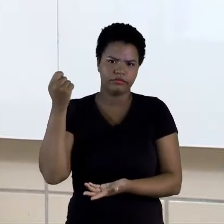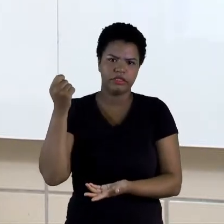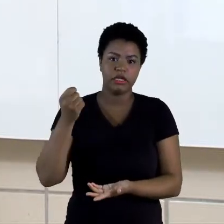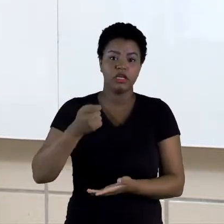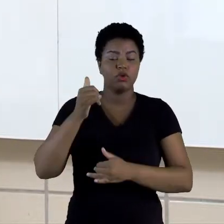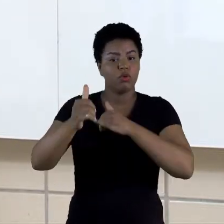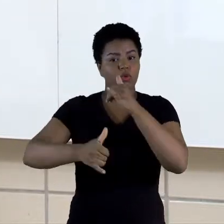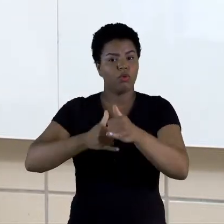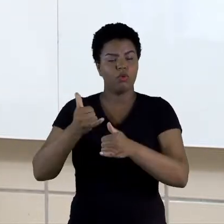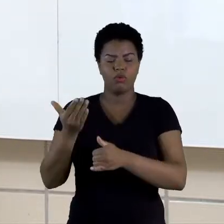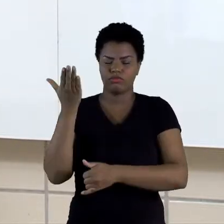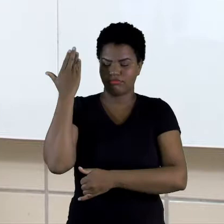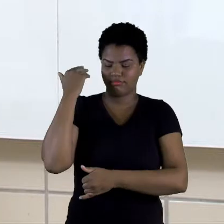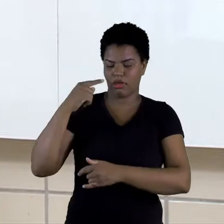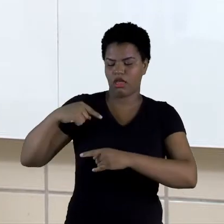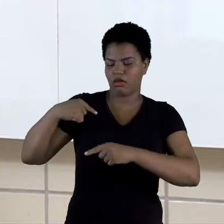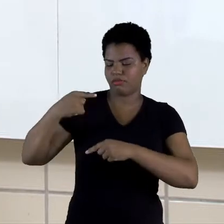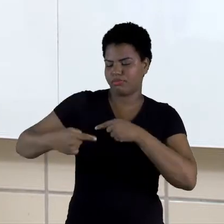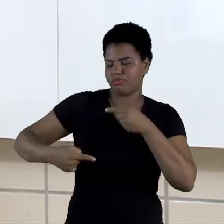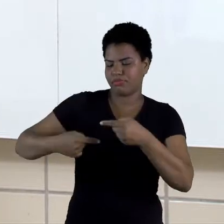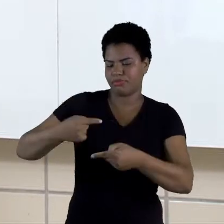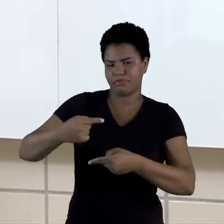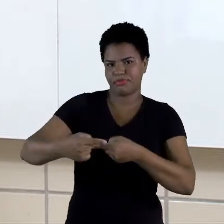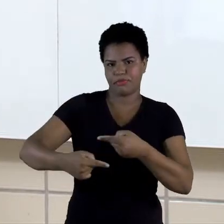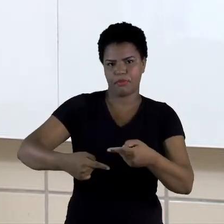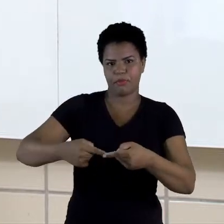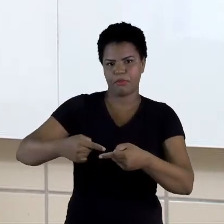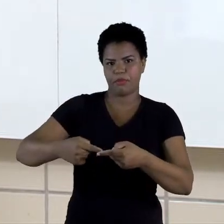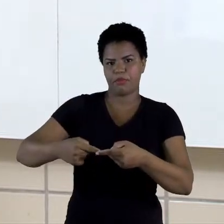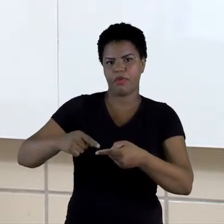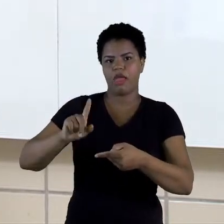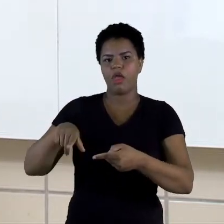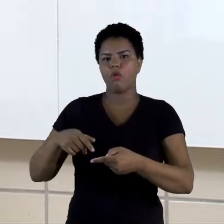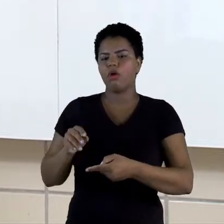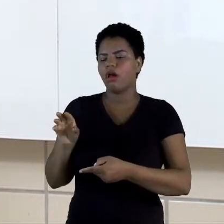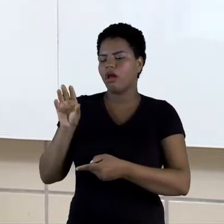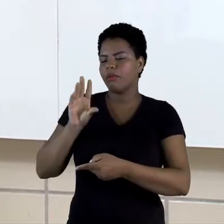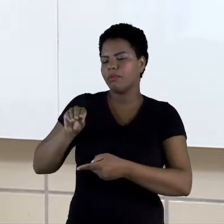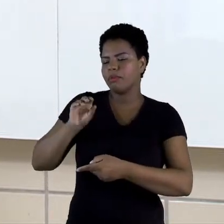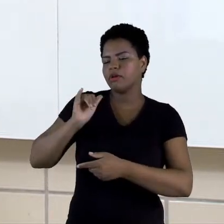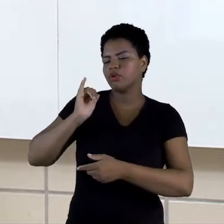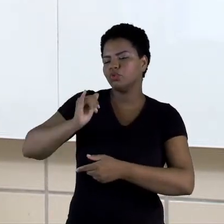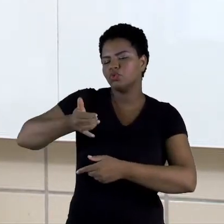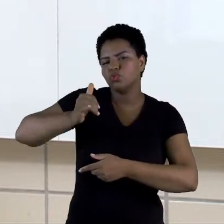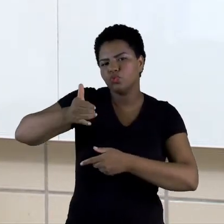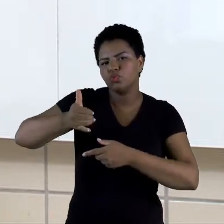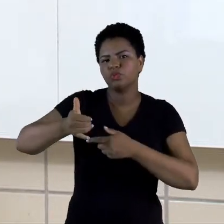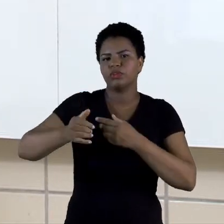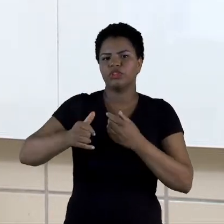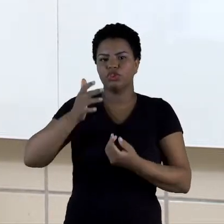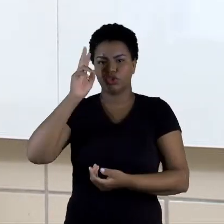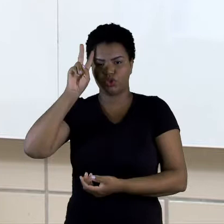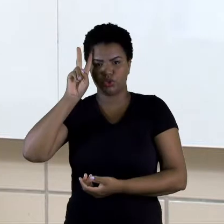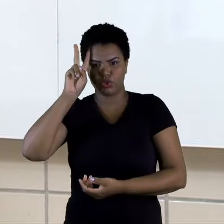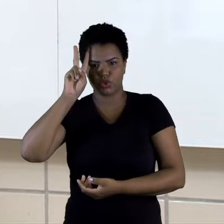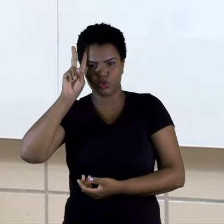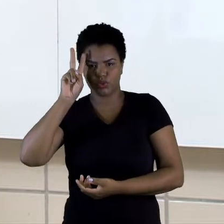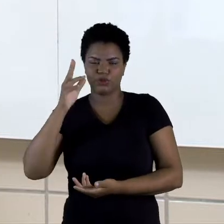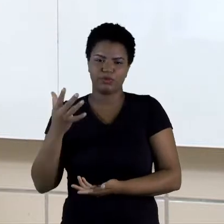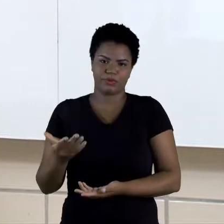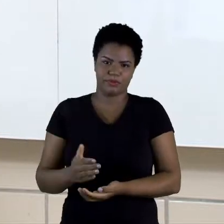era passado de geração em geração através da contação de história, né? Era passada de boca em